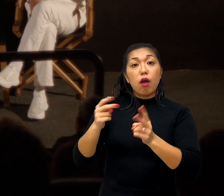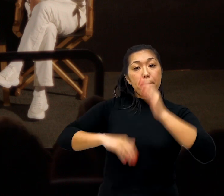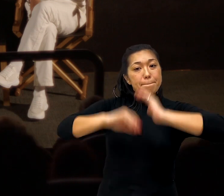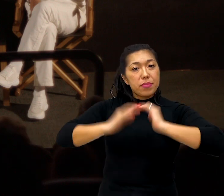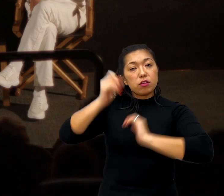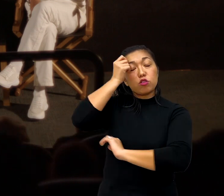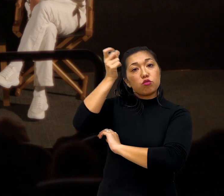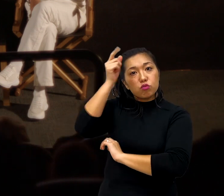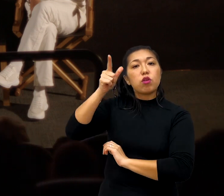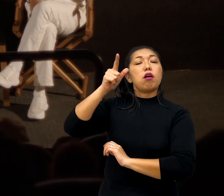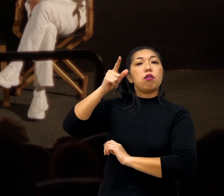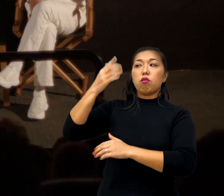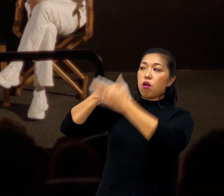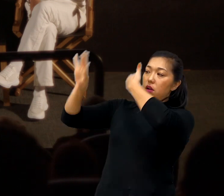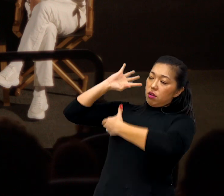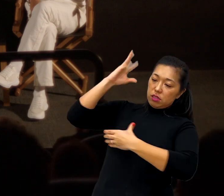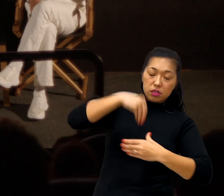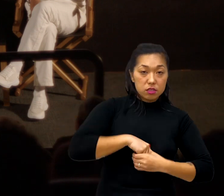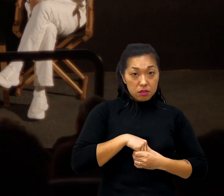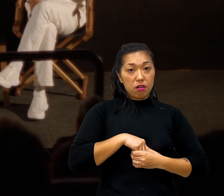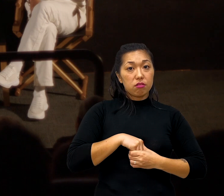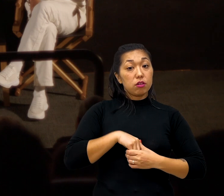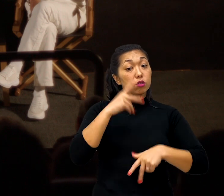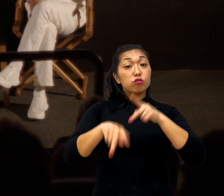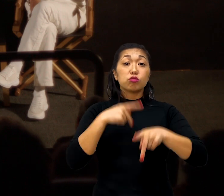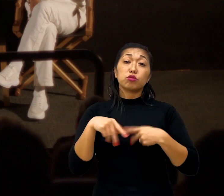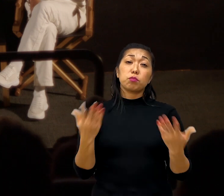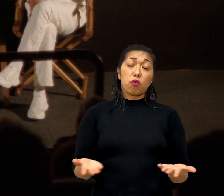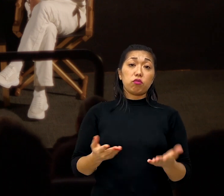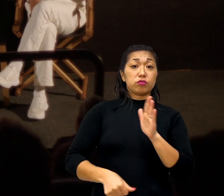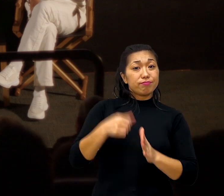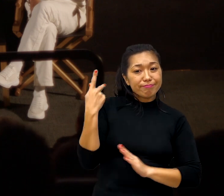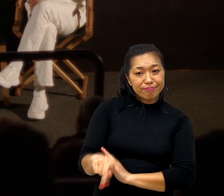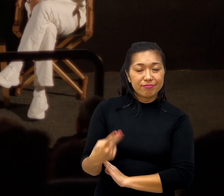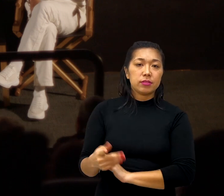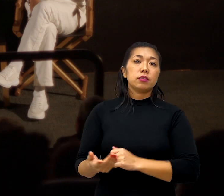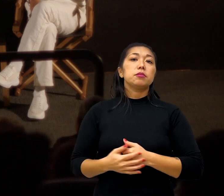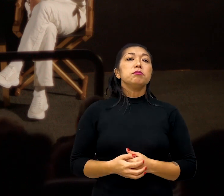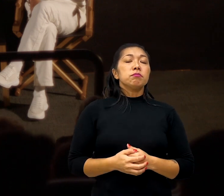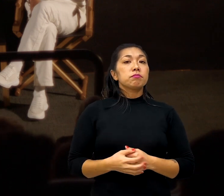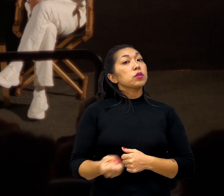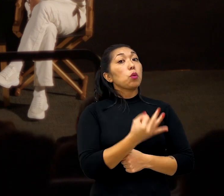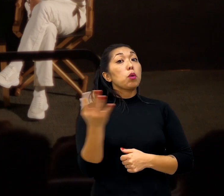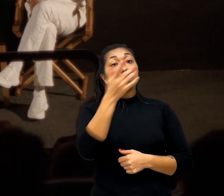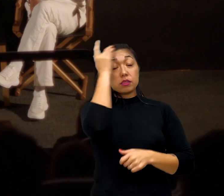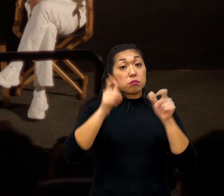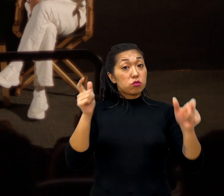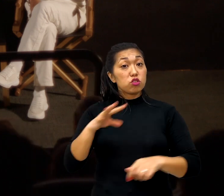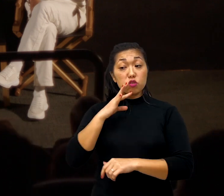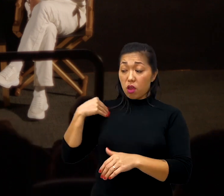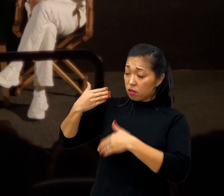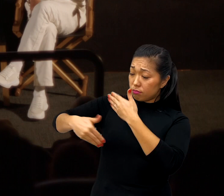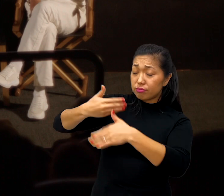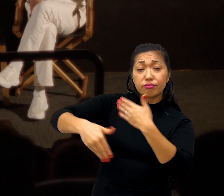ancestral desses povos. Infelizmente, é para isso que serve. Quantas pessoas a gente vai conhecendo